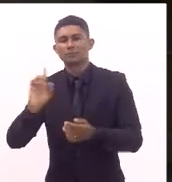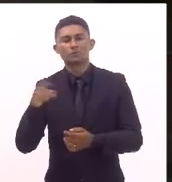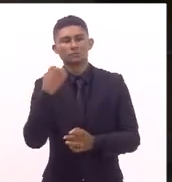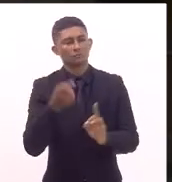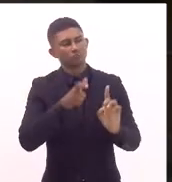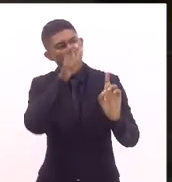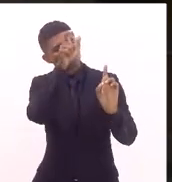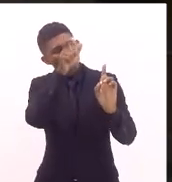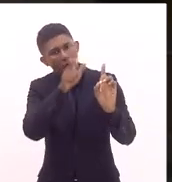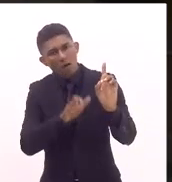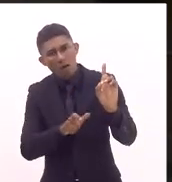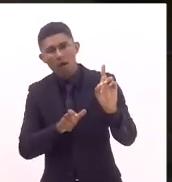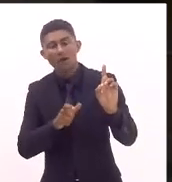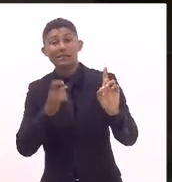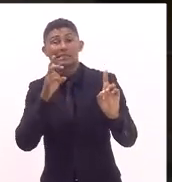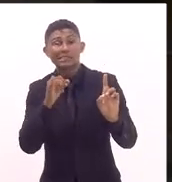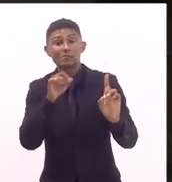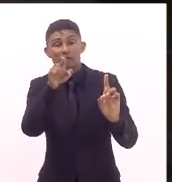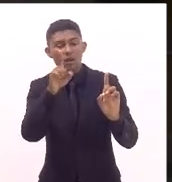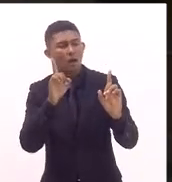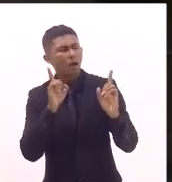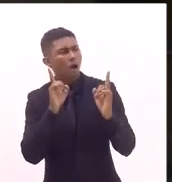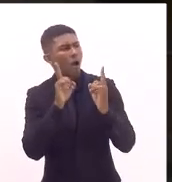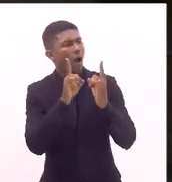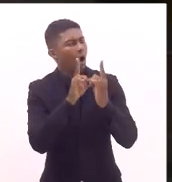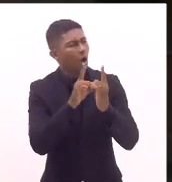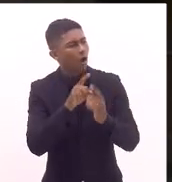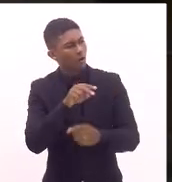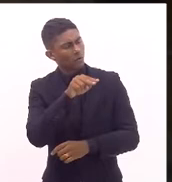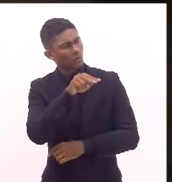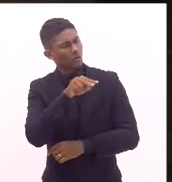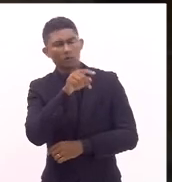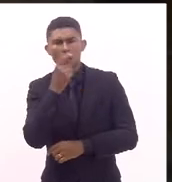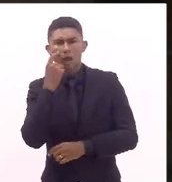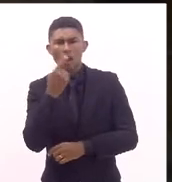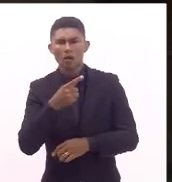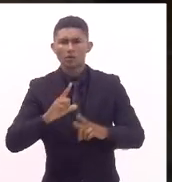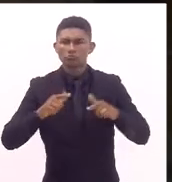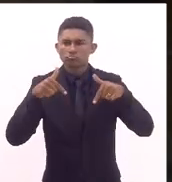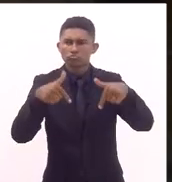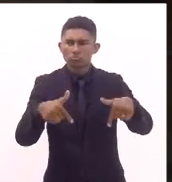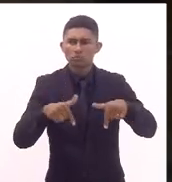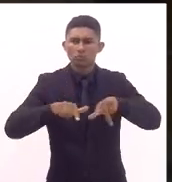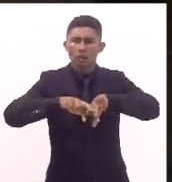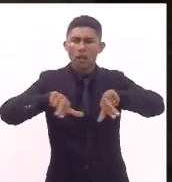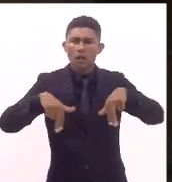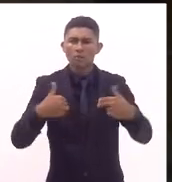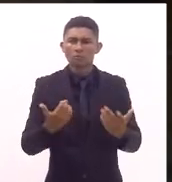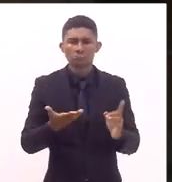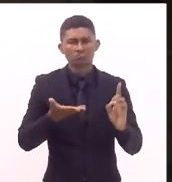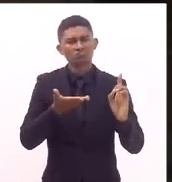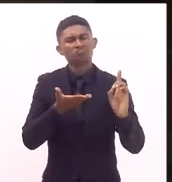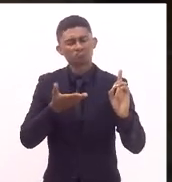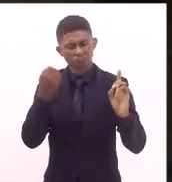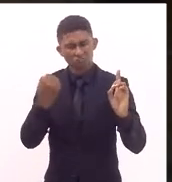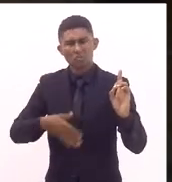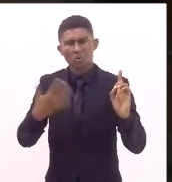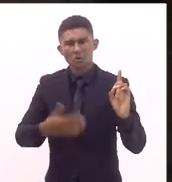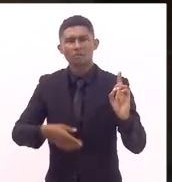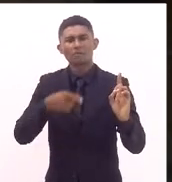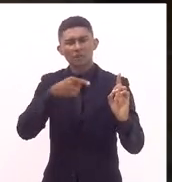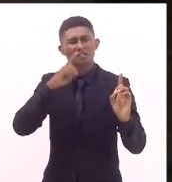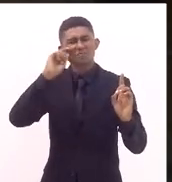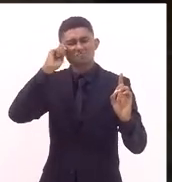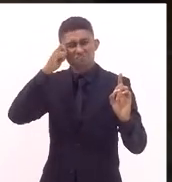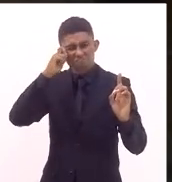se fica perto dela você foi inspirada você olha para os atos dela você ver ela ela é